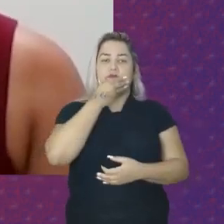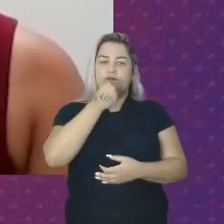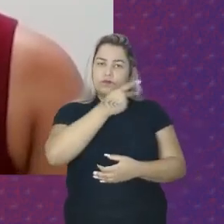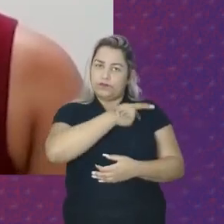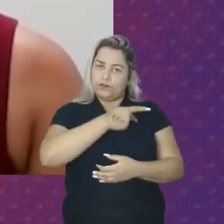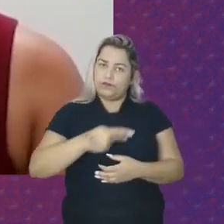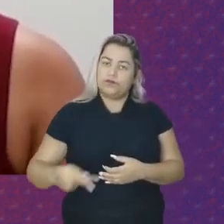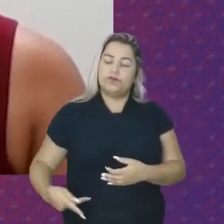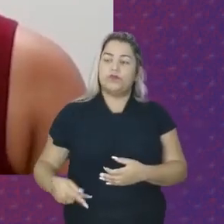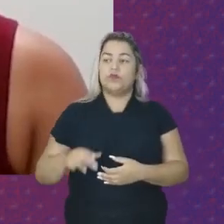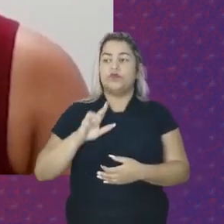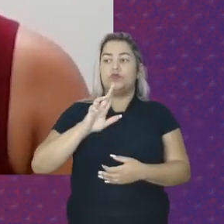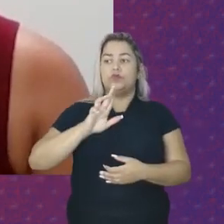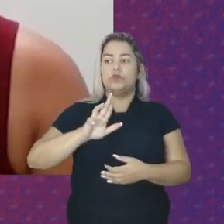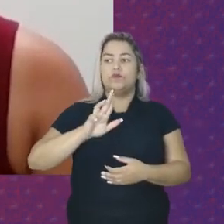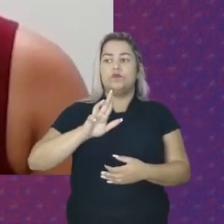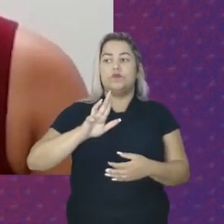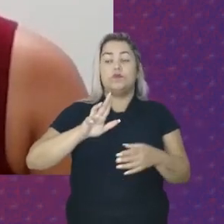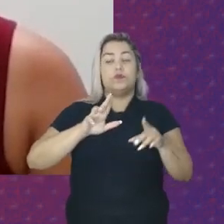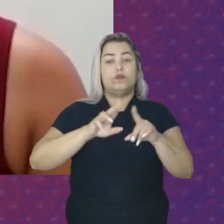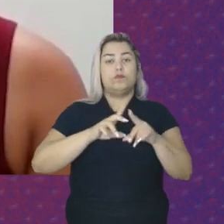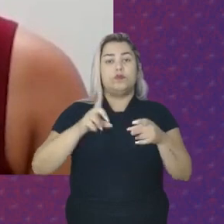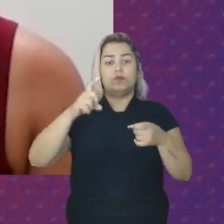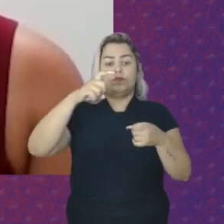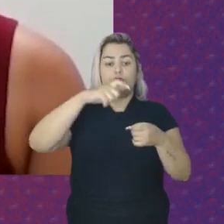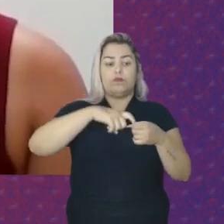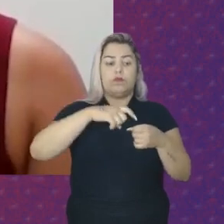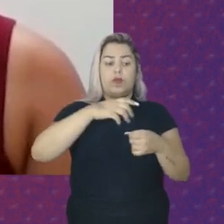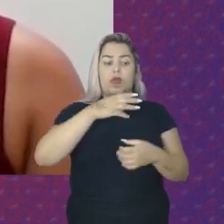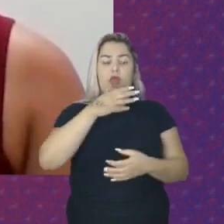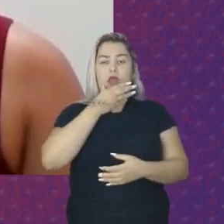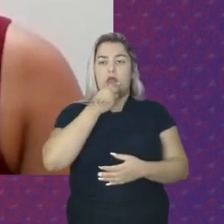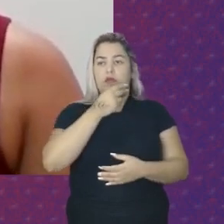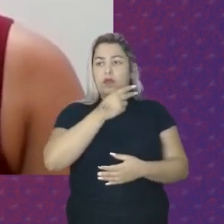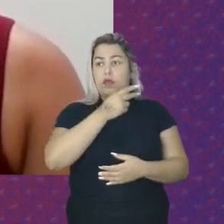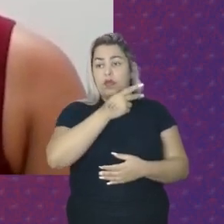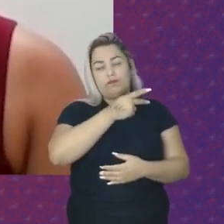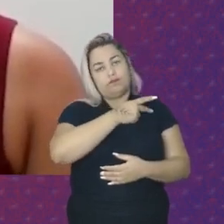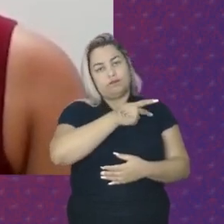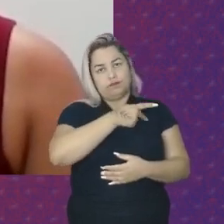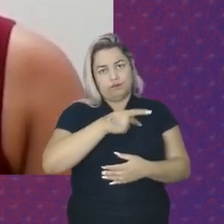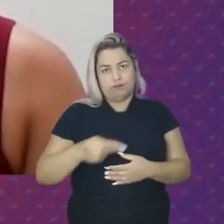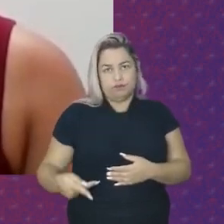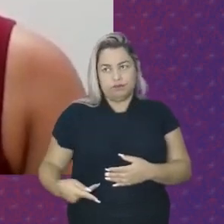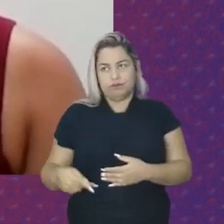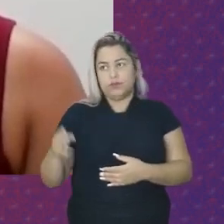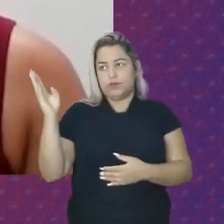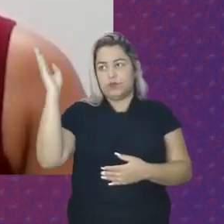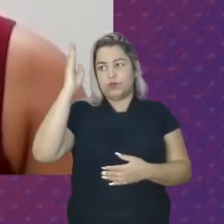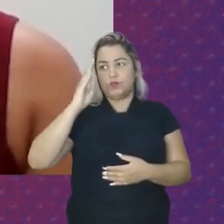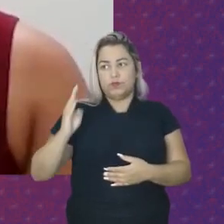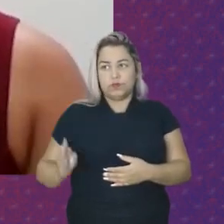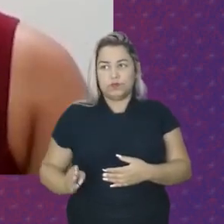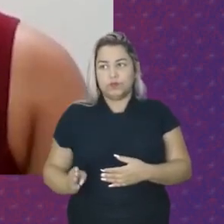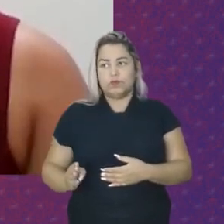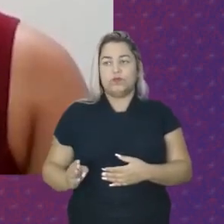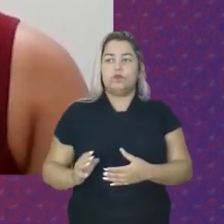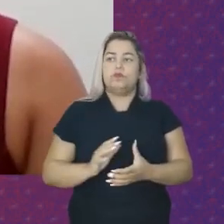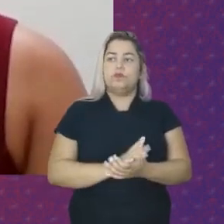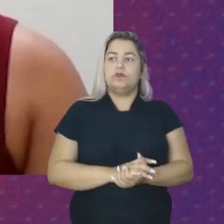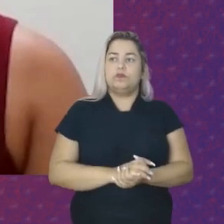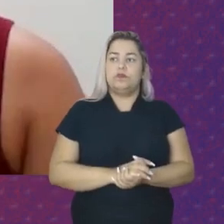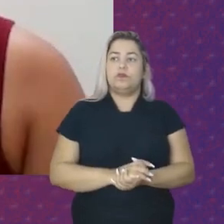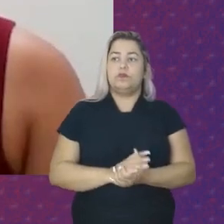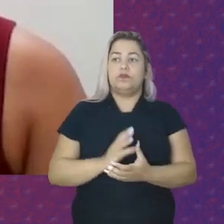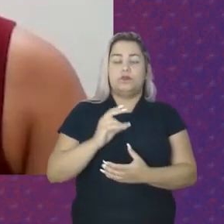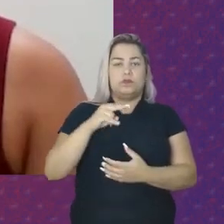Lula de volta à presidência da República, a gente retomou, junto com ele, o PRONASSE. O